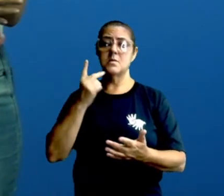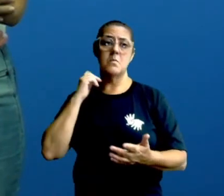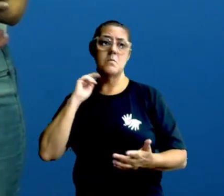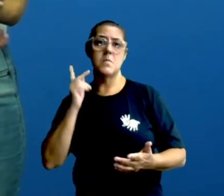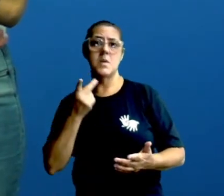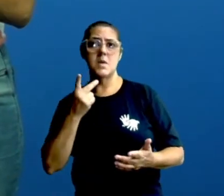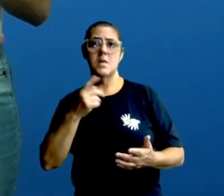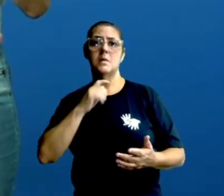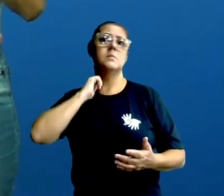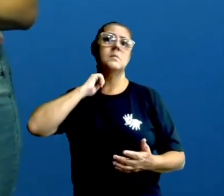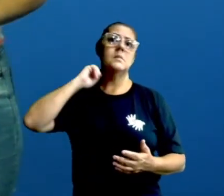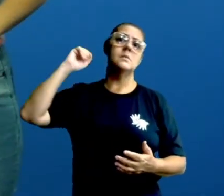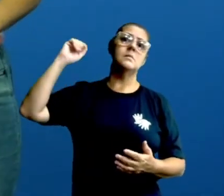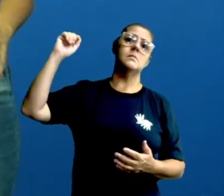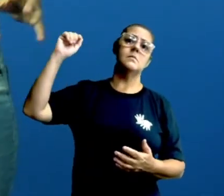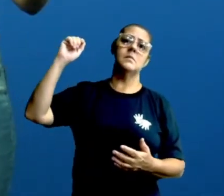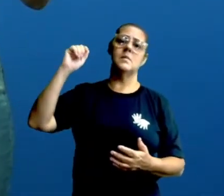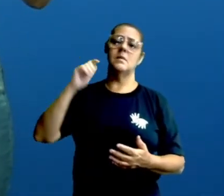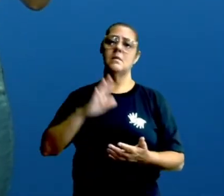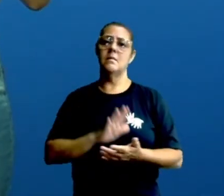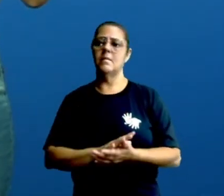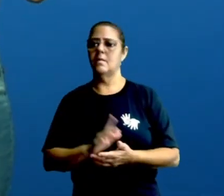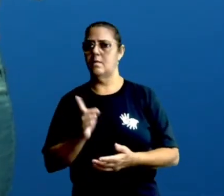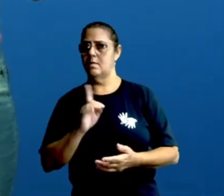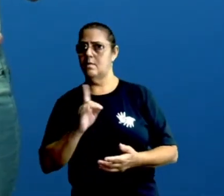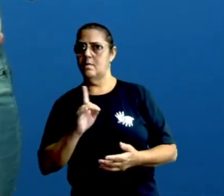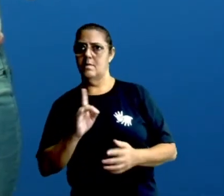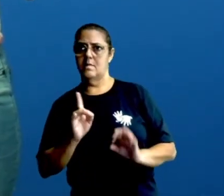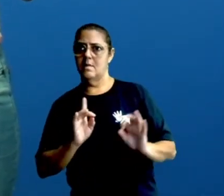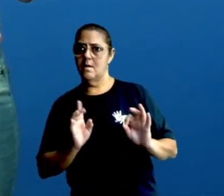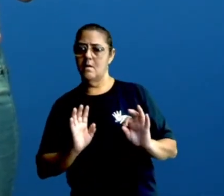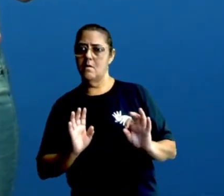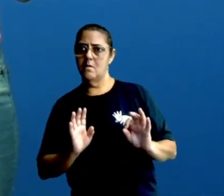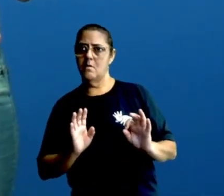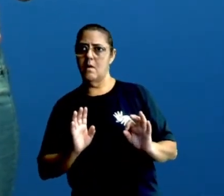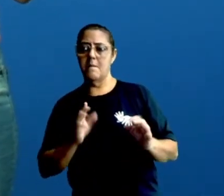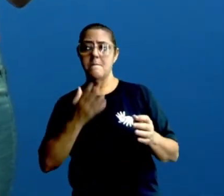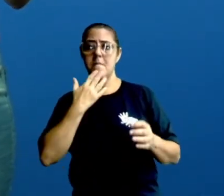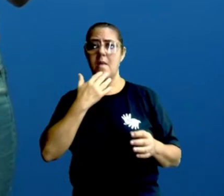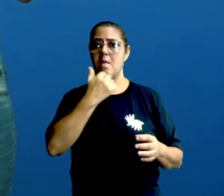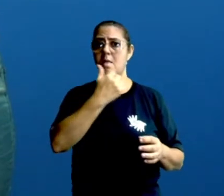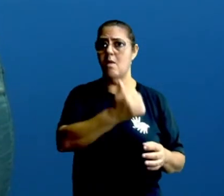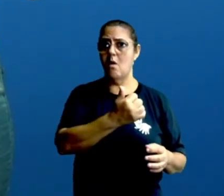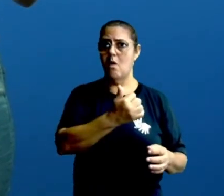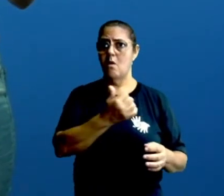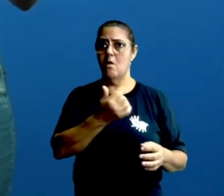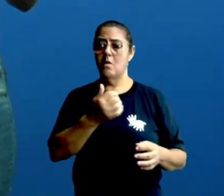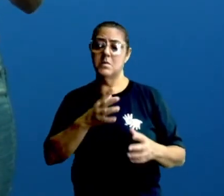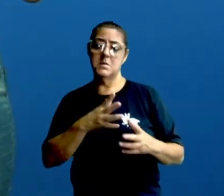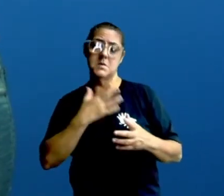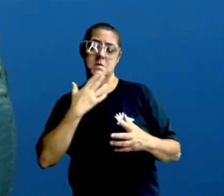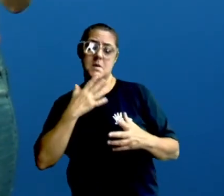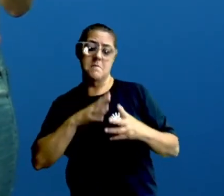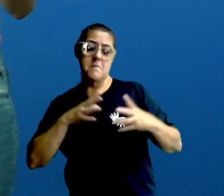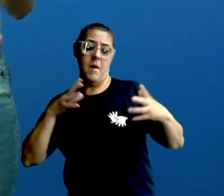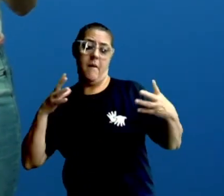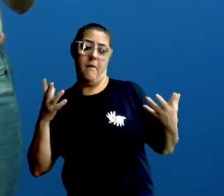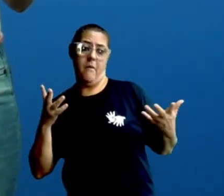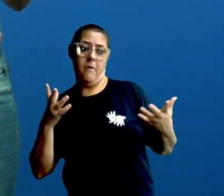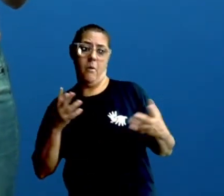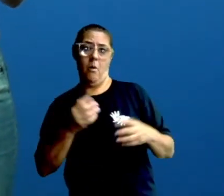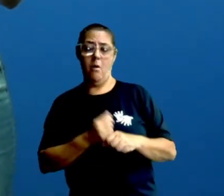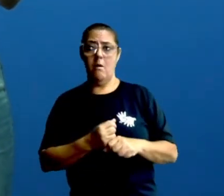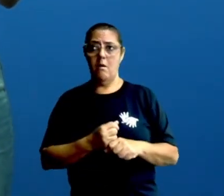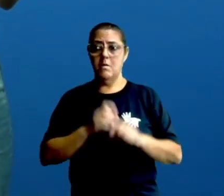episódio de Tiradentes? Aí eu vou dizer para vocês, não é uma questão de ser melhor ou ser maior, mas é uma questão do